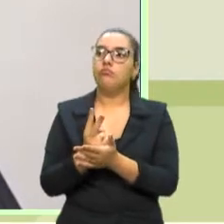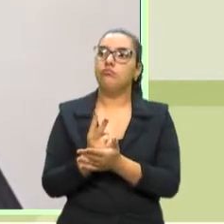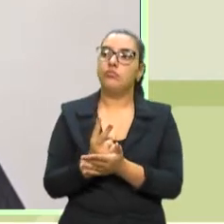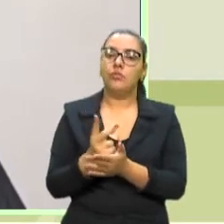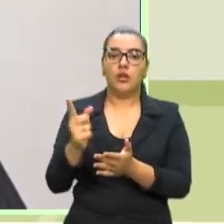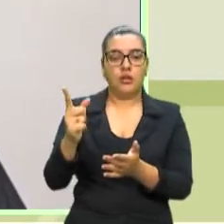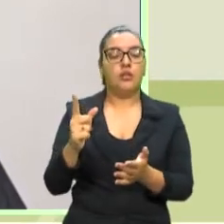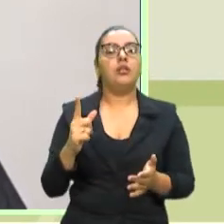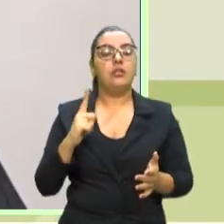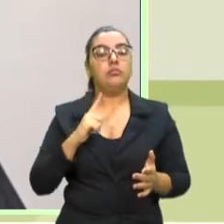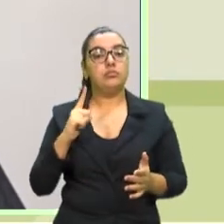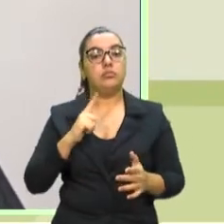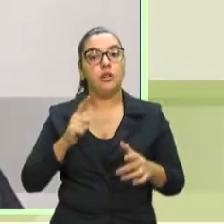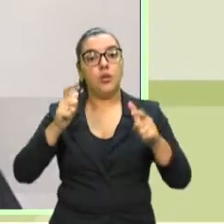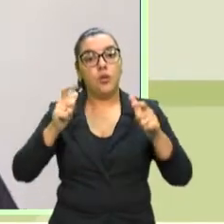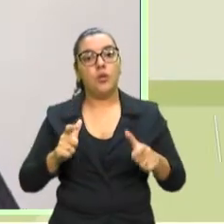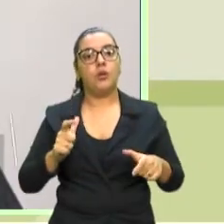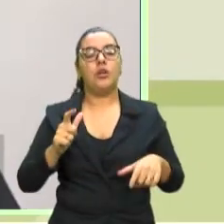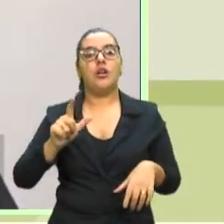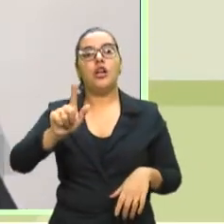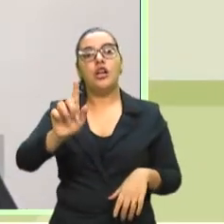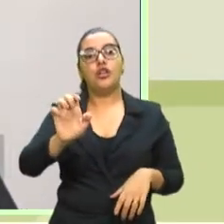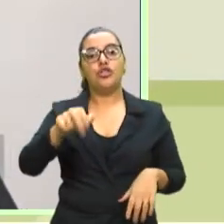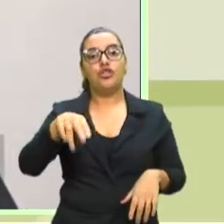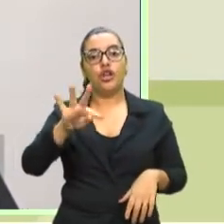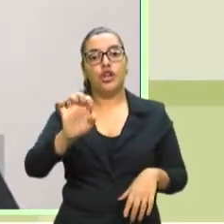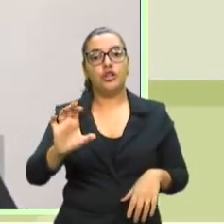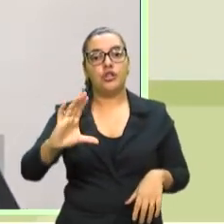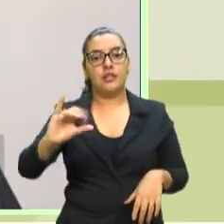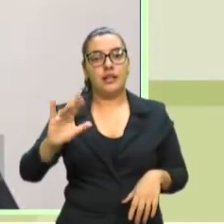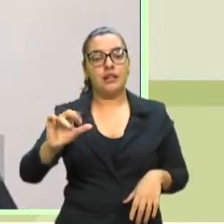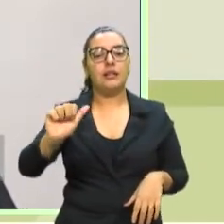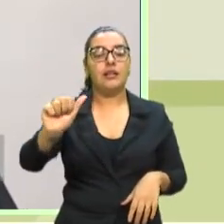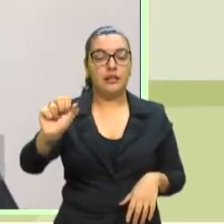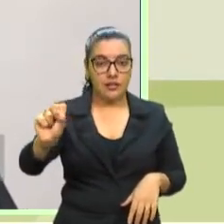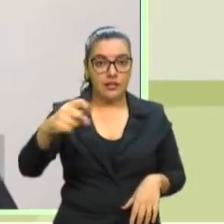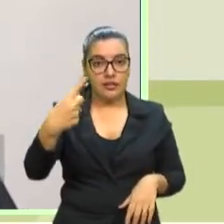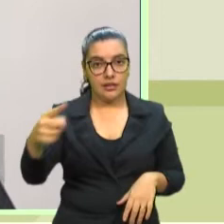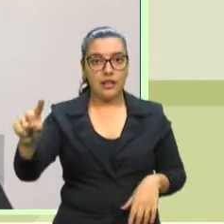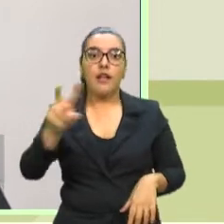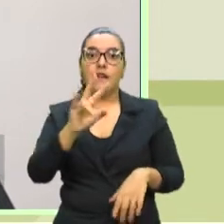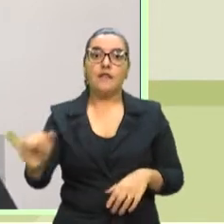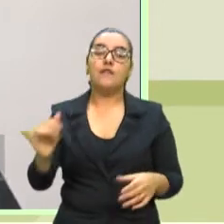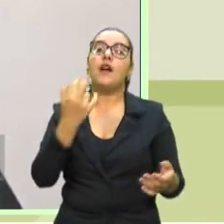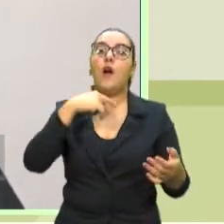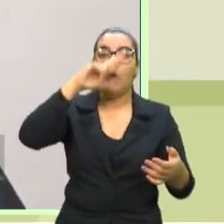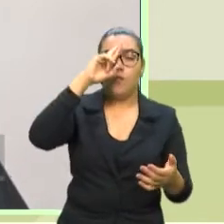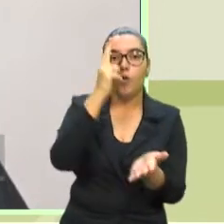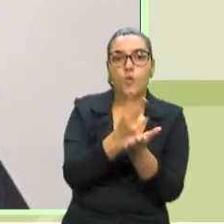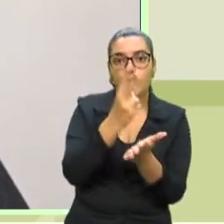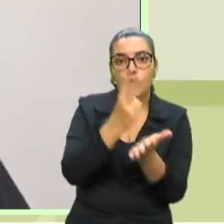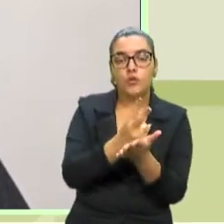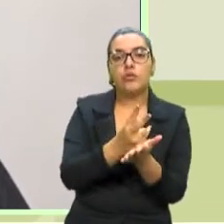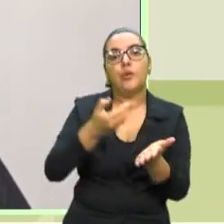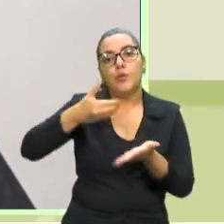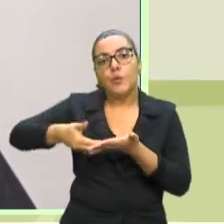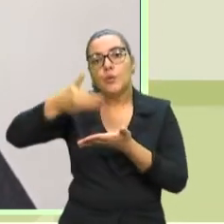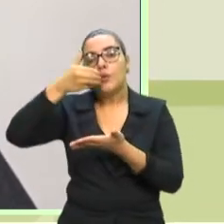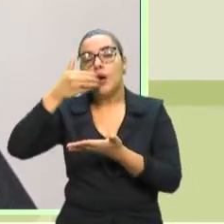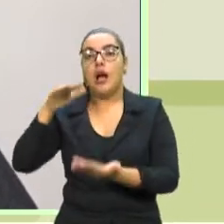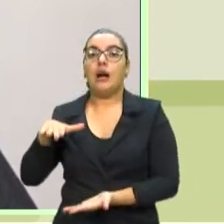cidadã. Vamos manter as quentinhas para a refeição. Quanto à cesta